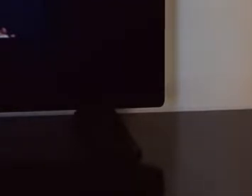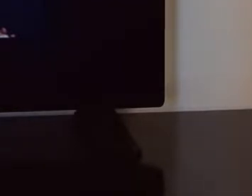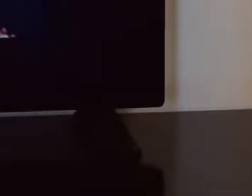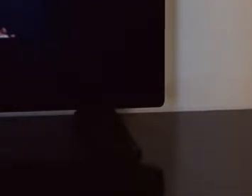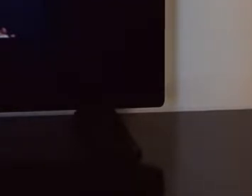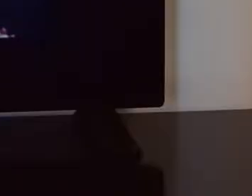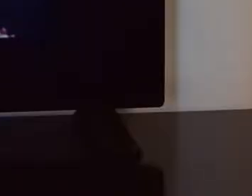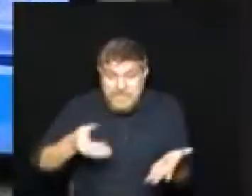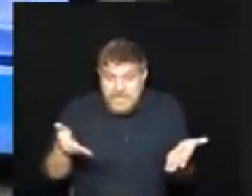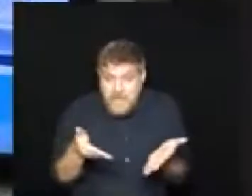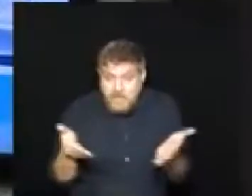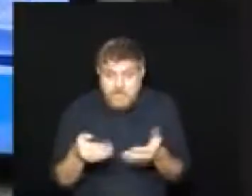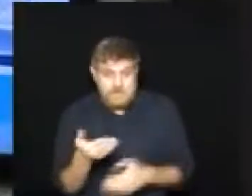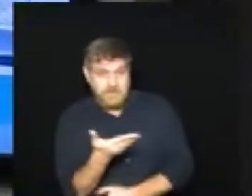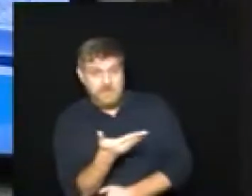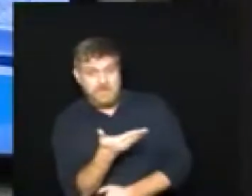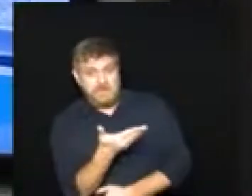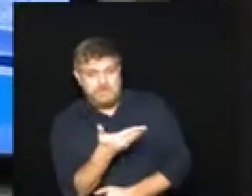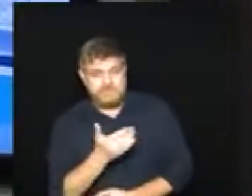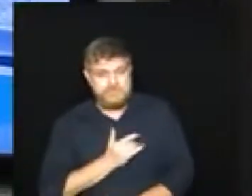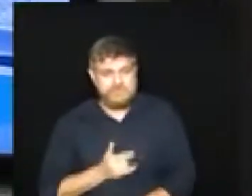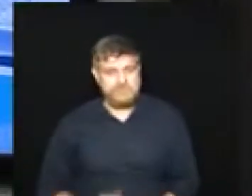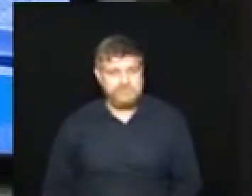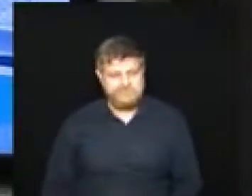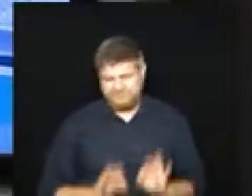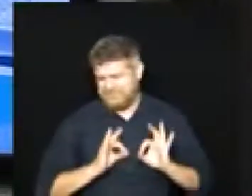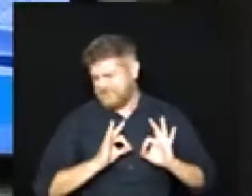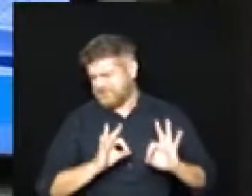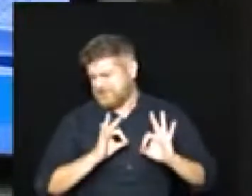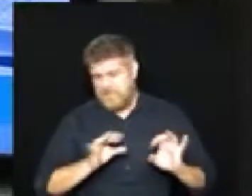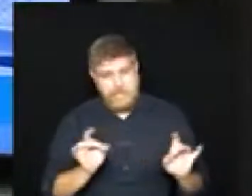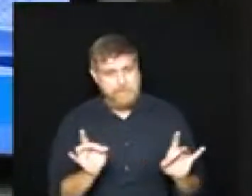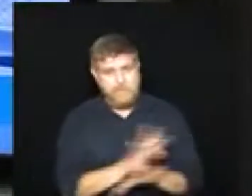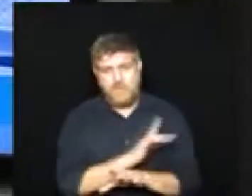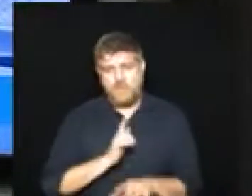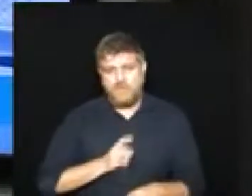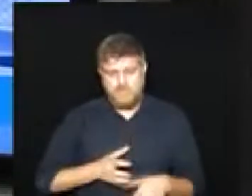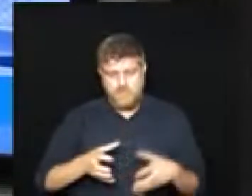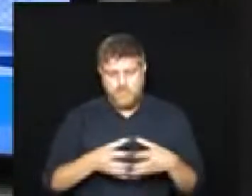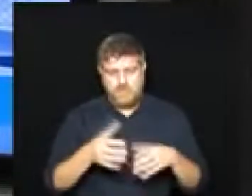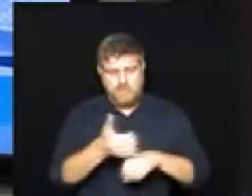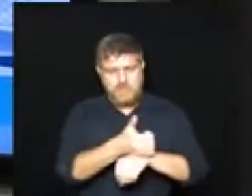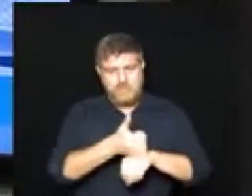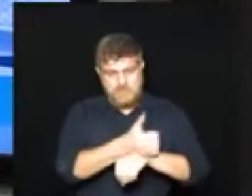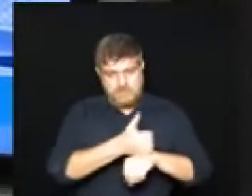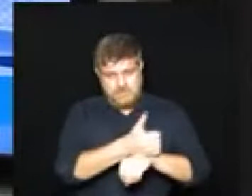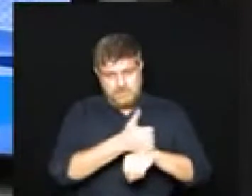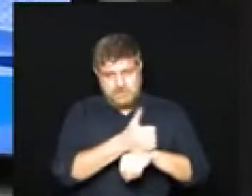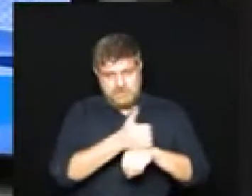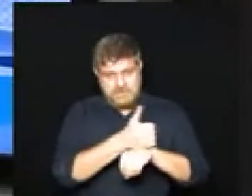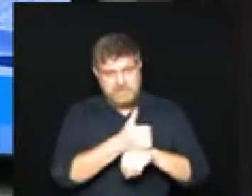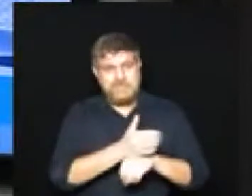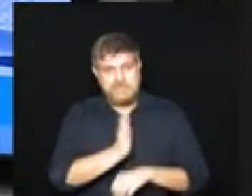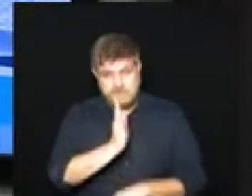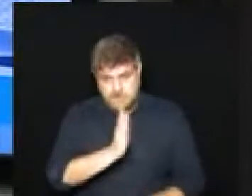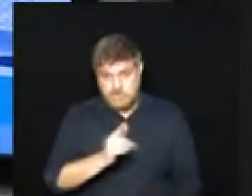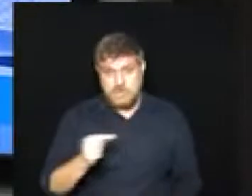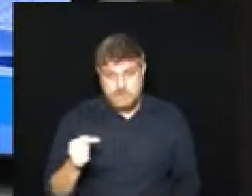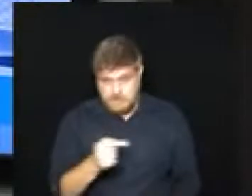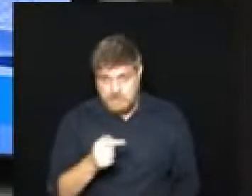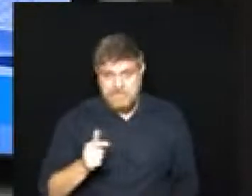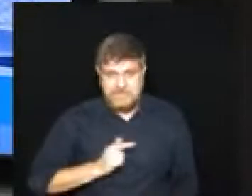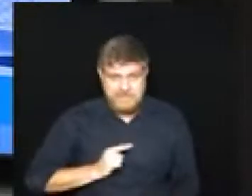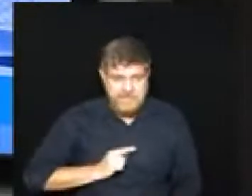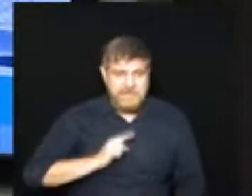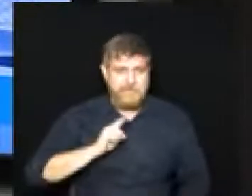do Campo Grande. O prédio tá pronto, as equipes já estão mudando, né? Já estão